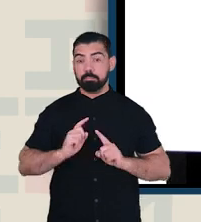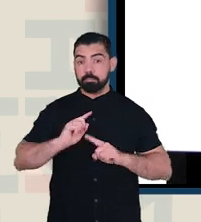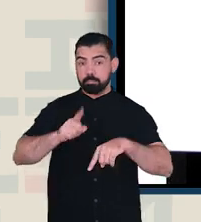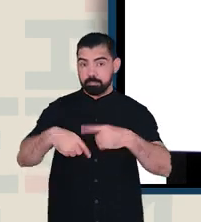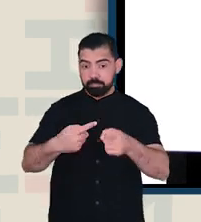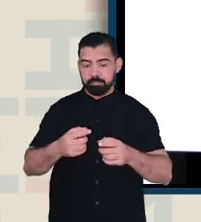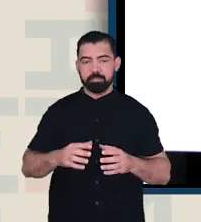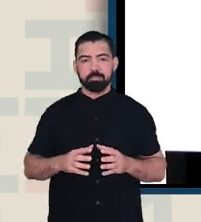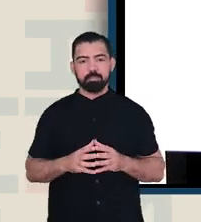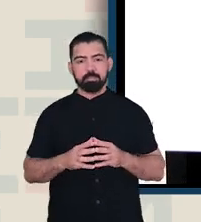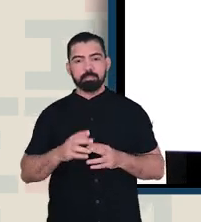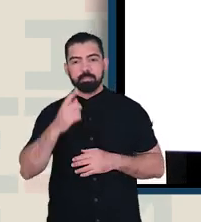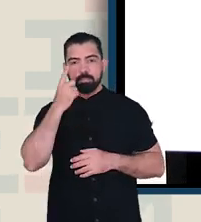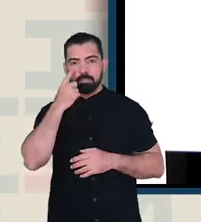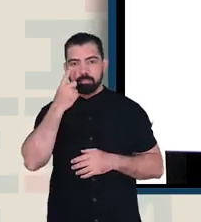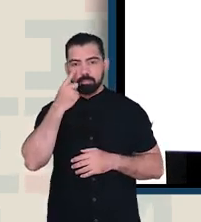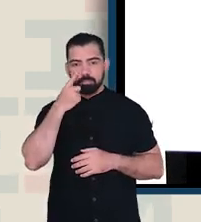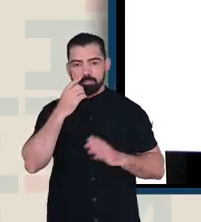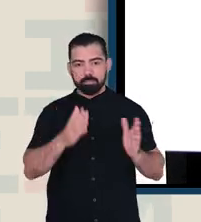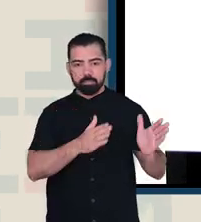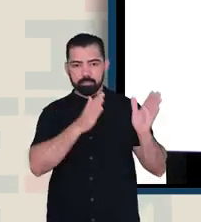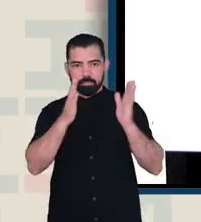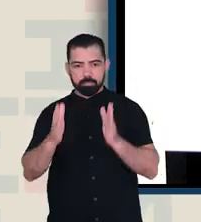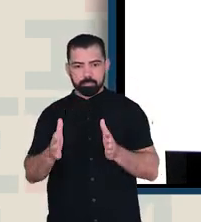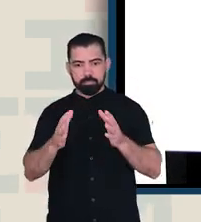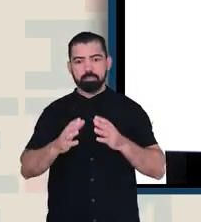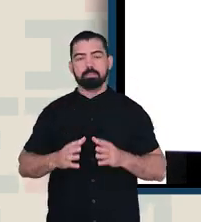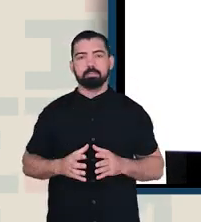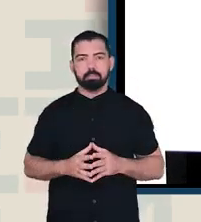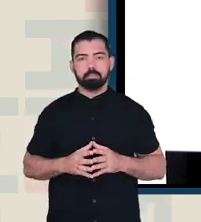Depois, vamos passar para aqui.